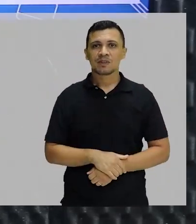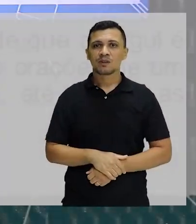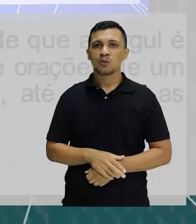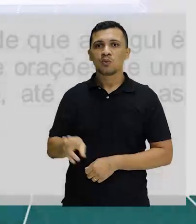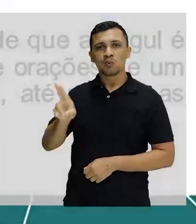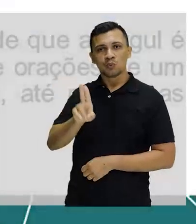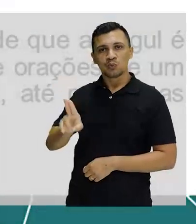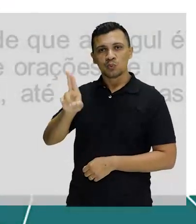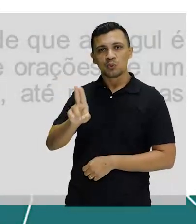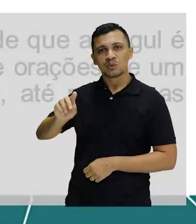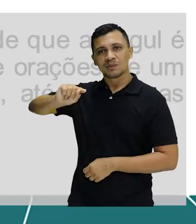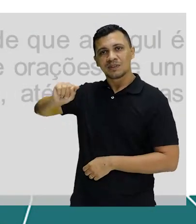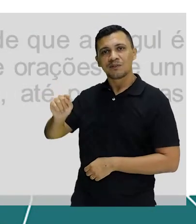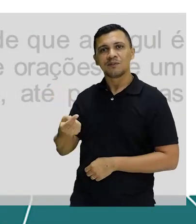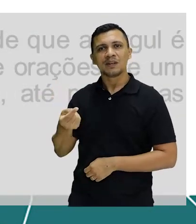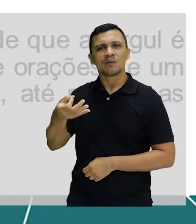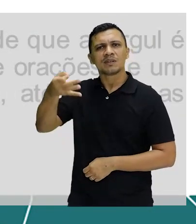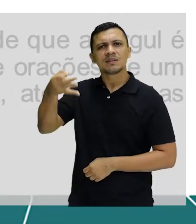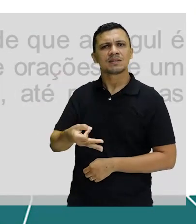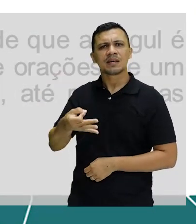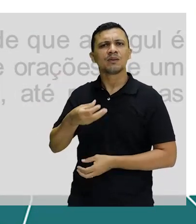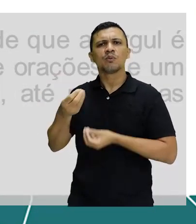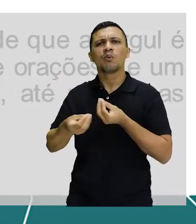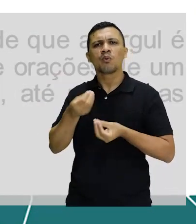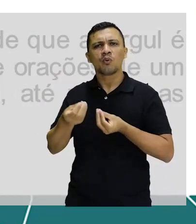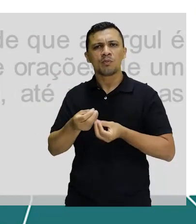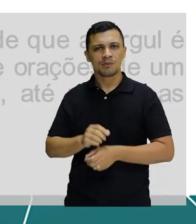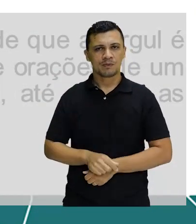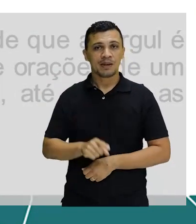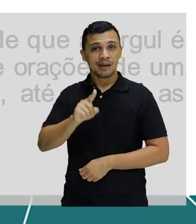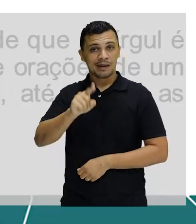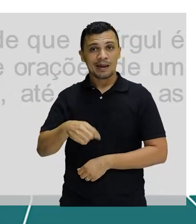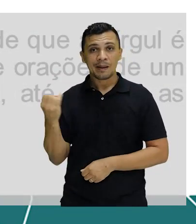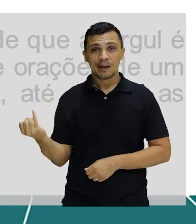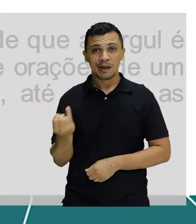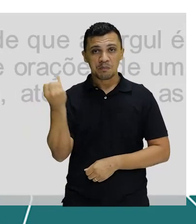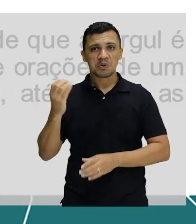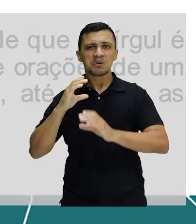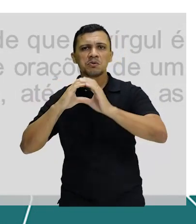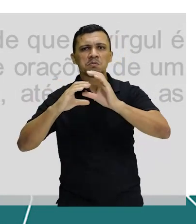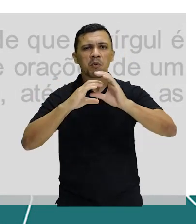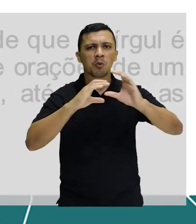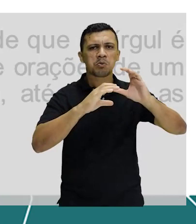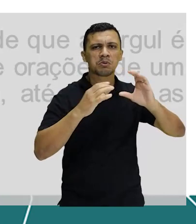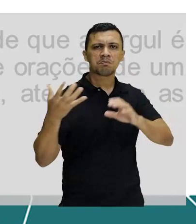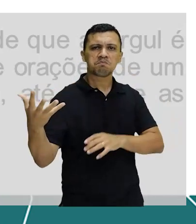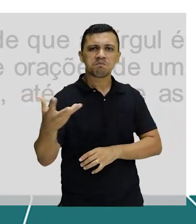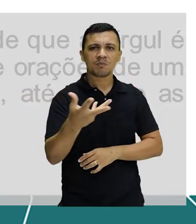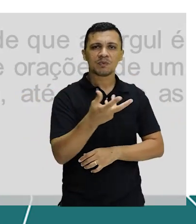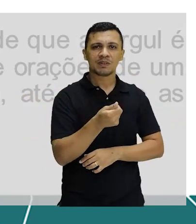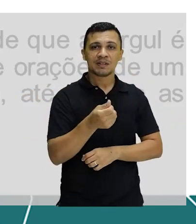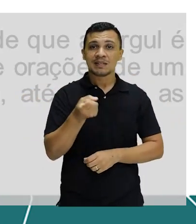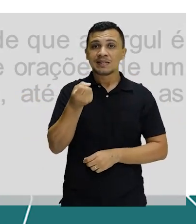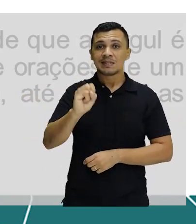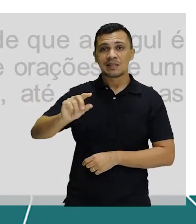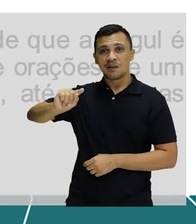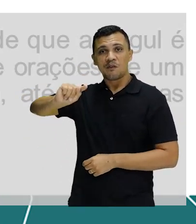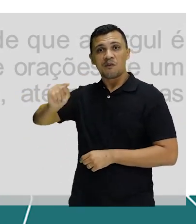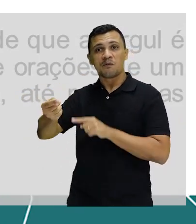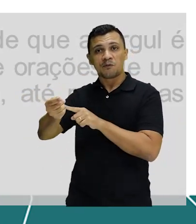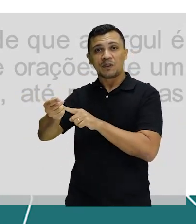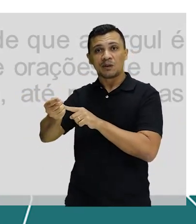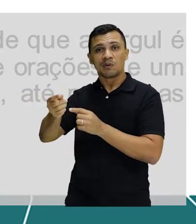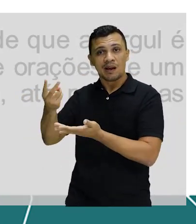da vírgula. O uso correto da vírgula é essencial para se comunicar bem. Colocada no lugar errado, a